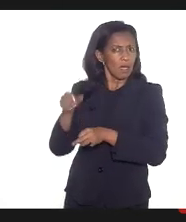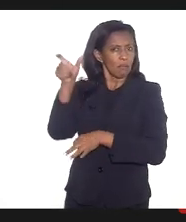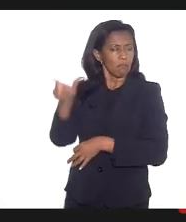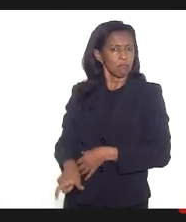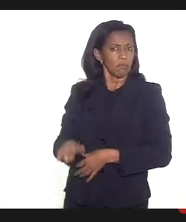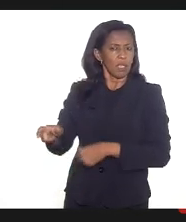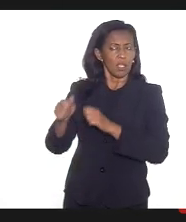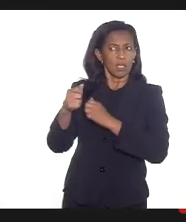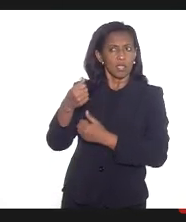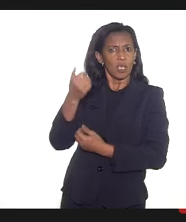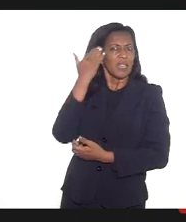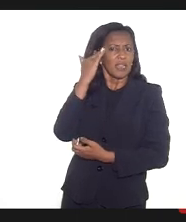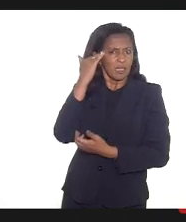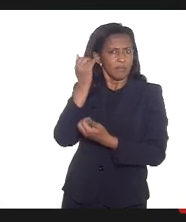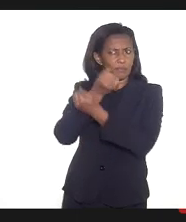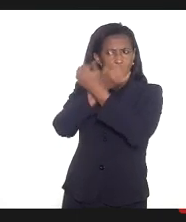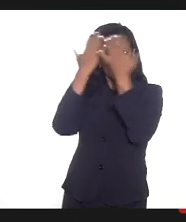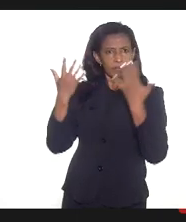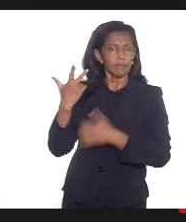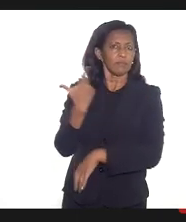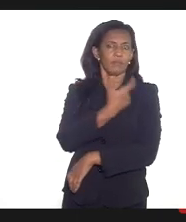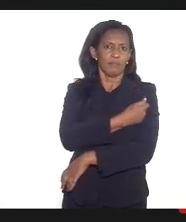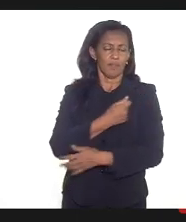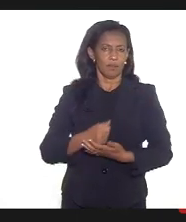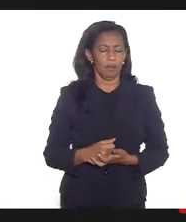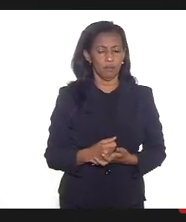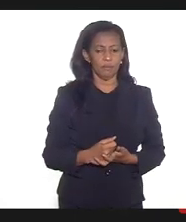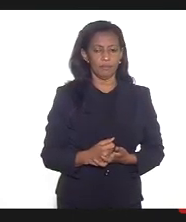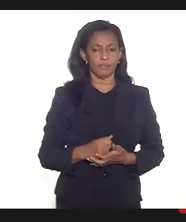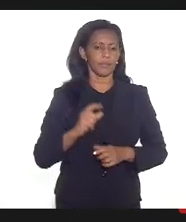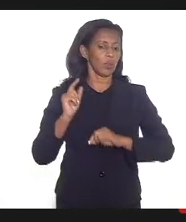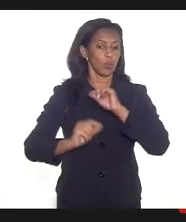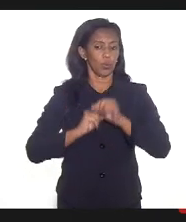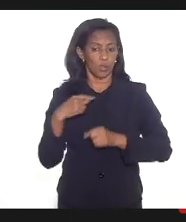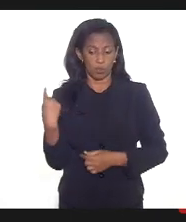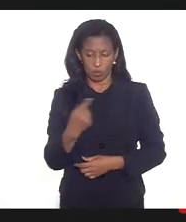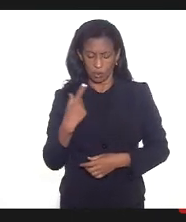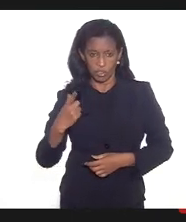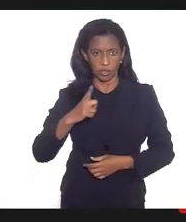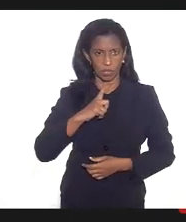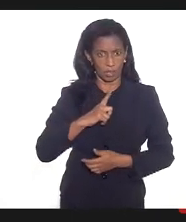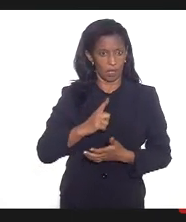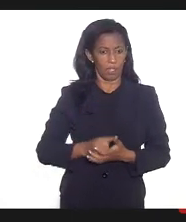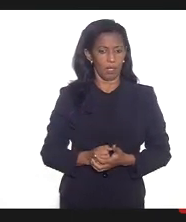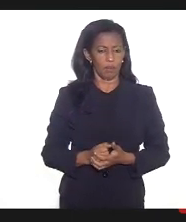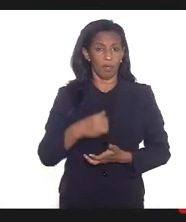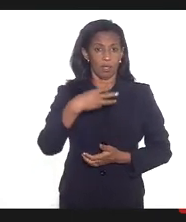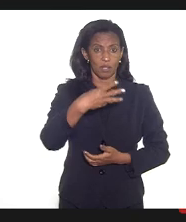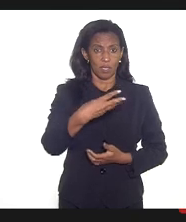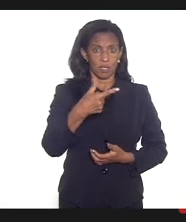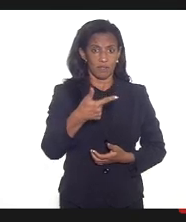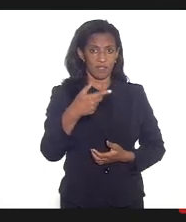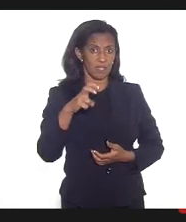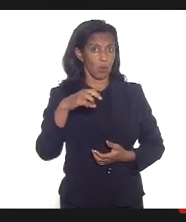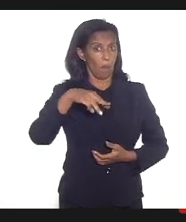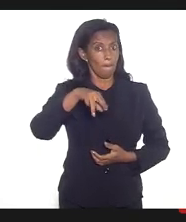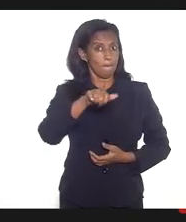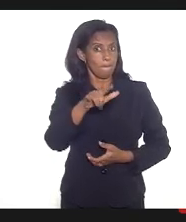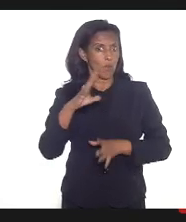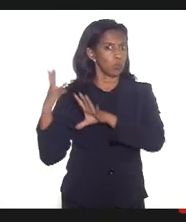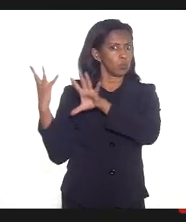e esclarecidas sobre as vacinas Então o que a gente tem somente 325.000